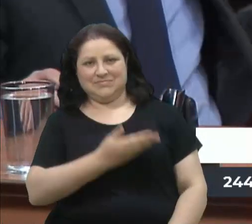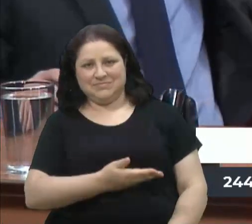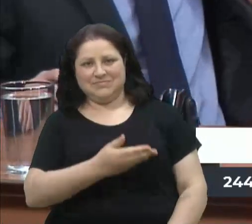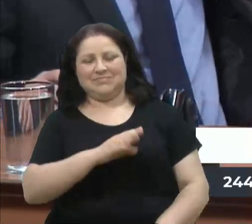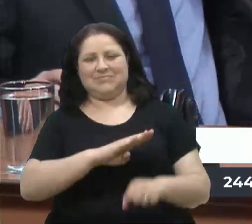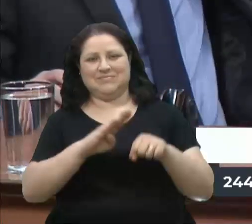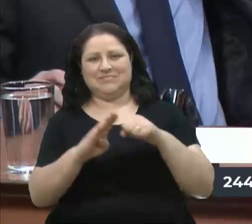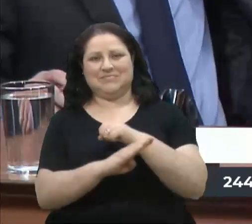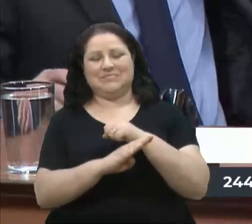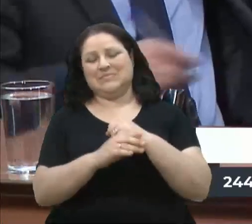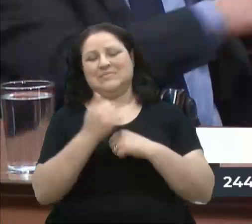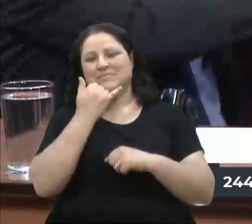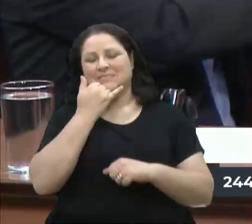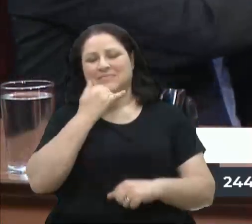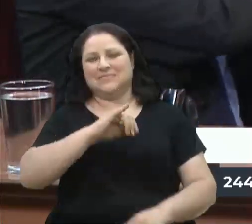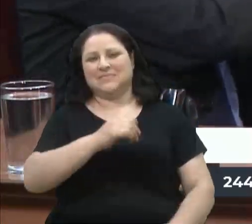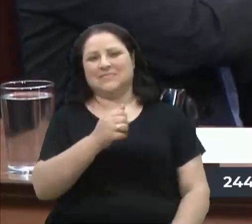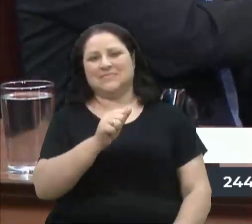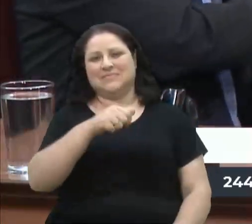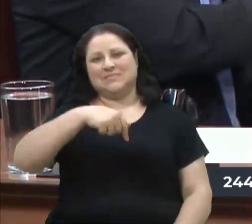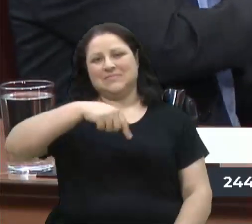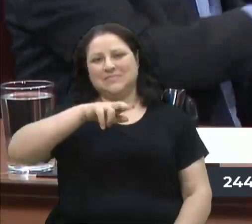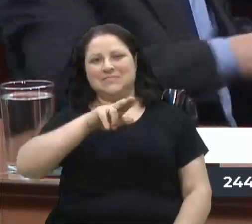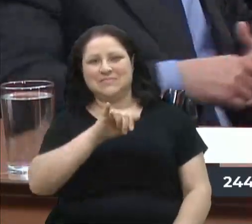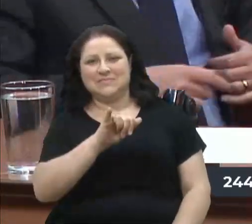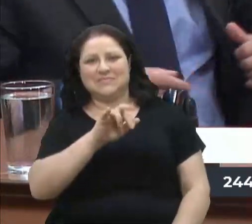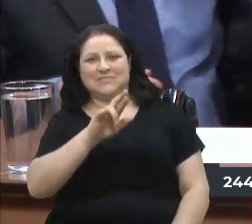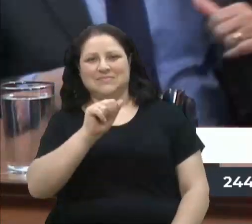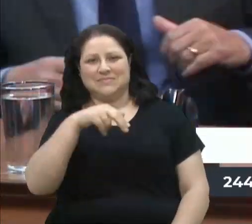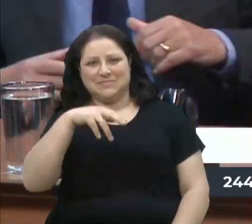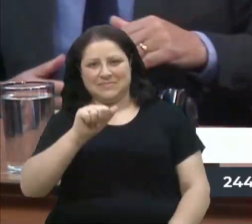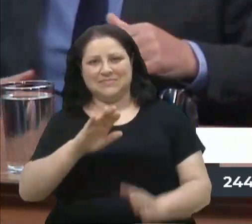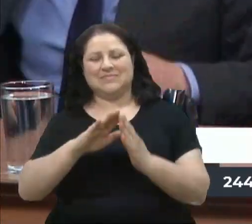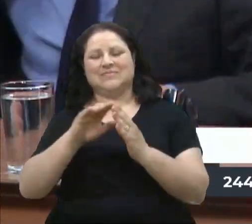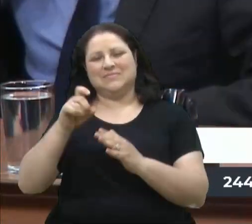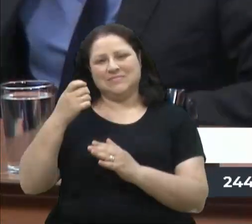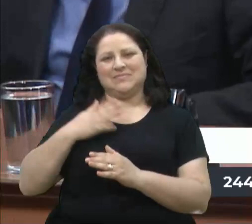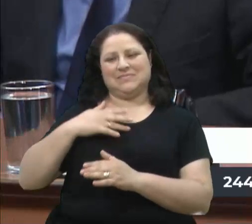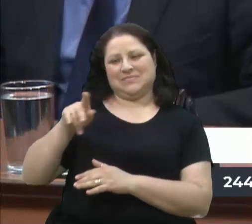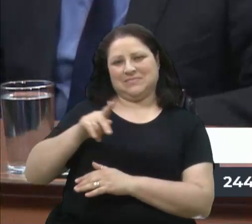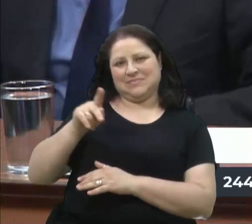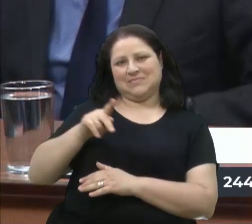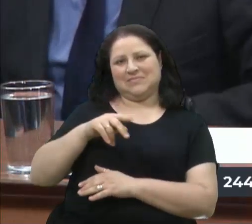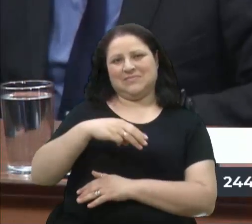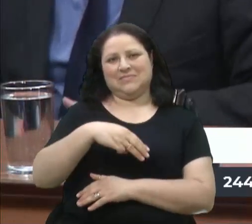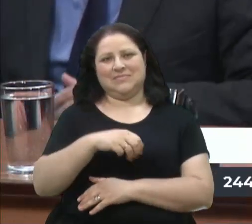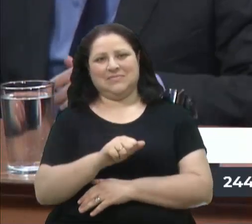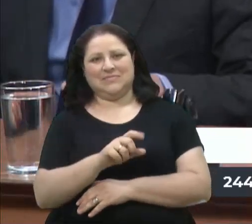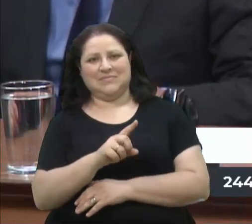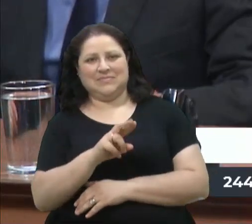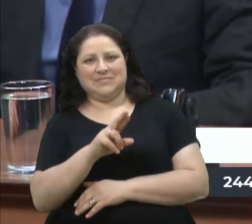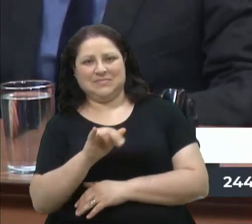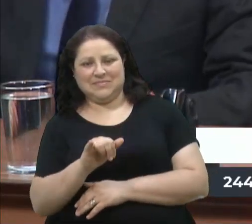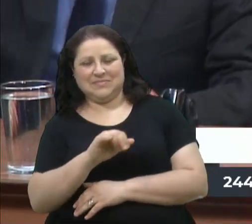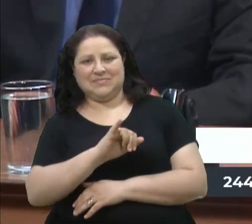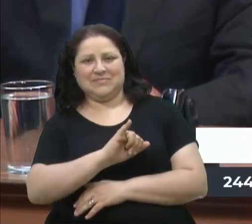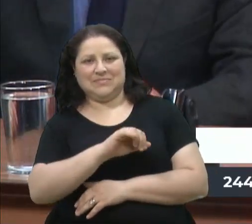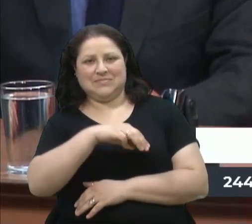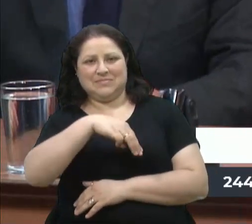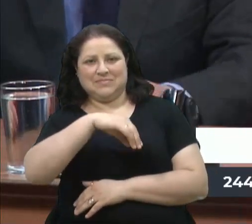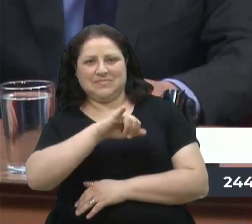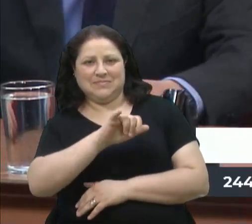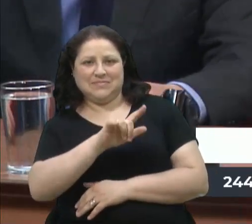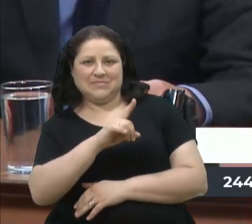Jaquirana, né, foi minha professora no Madrimilda, e também a história que a família dela tem ao município de Jaquirana. O irmão dela, Isaías,